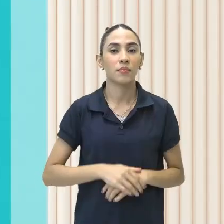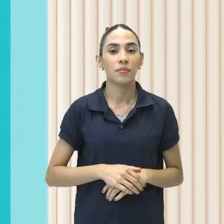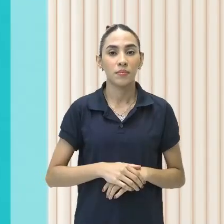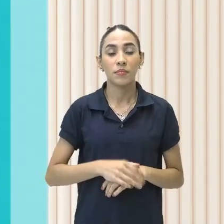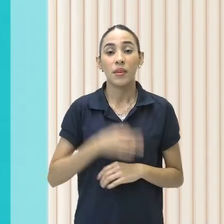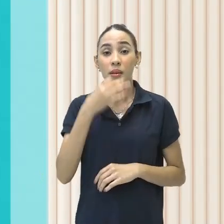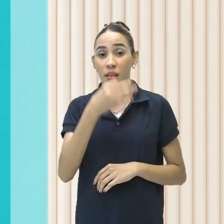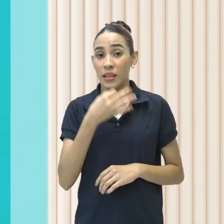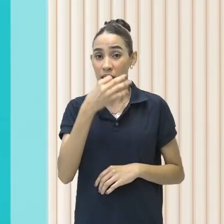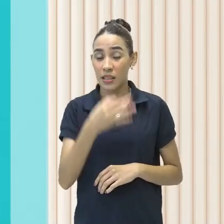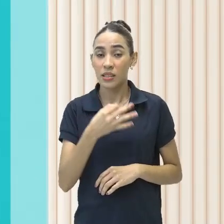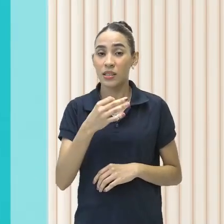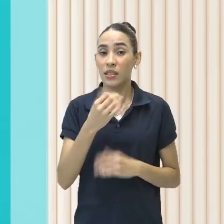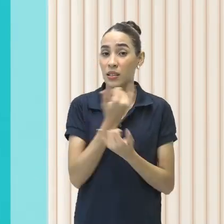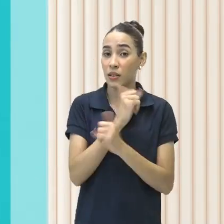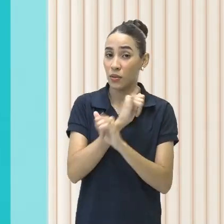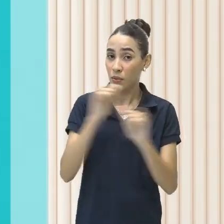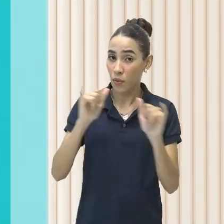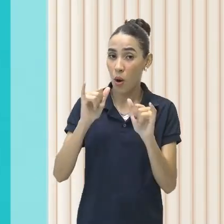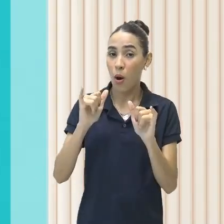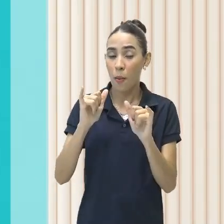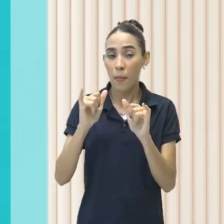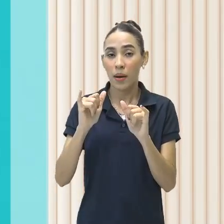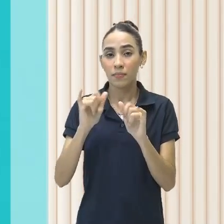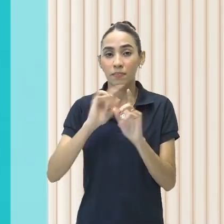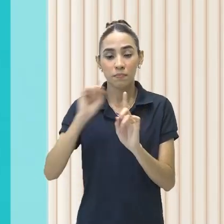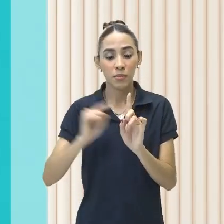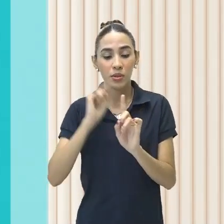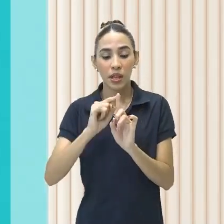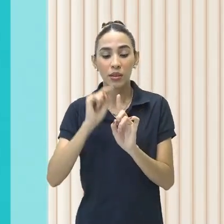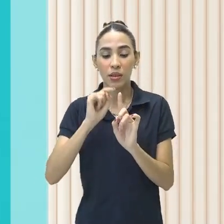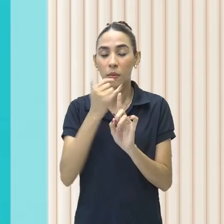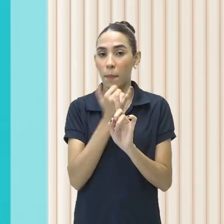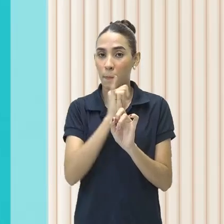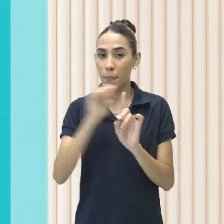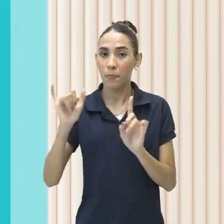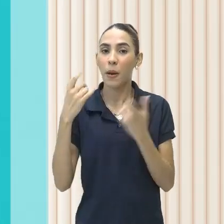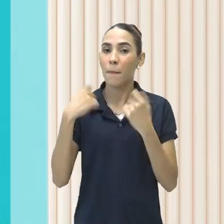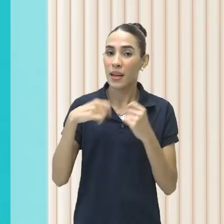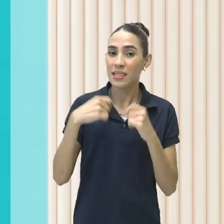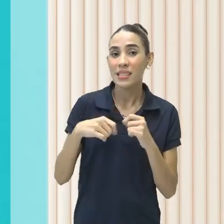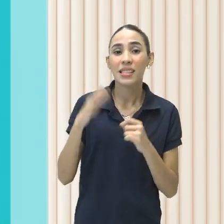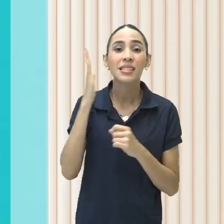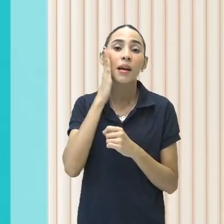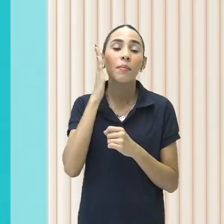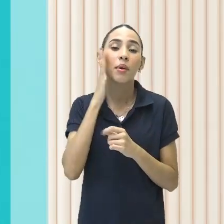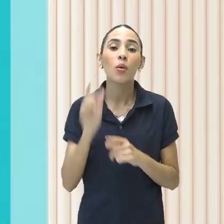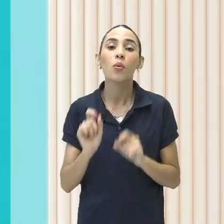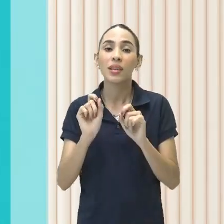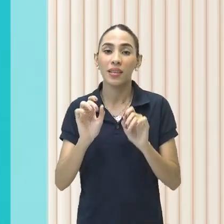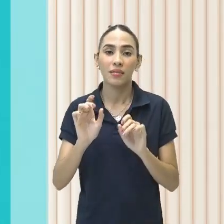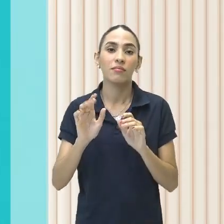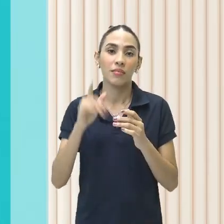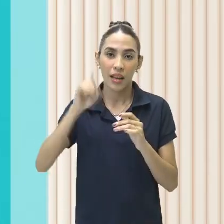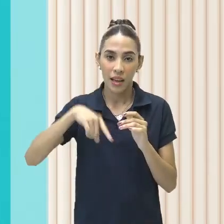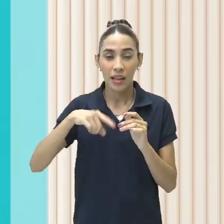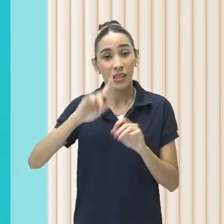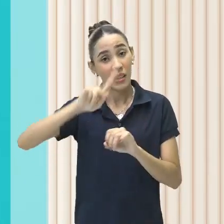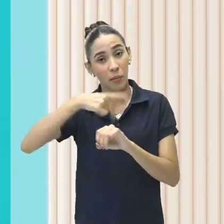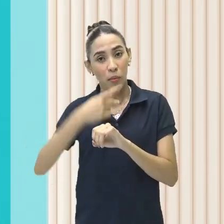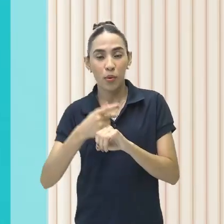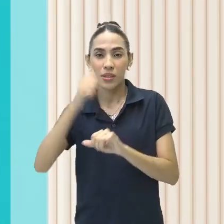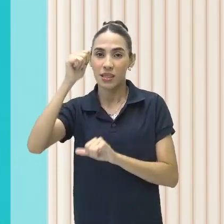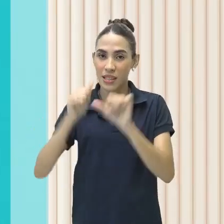resenha crítica informa o que passa no objeto, porque a gente tem que ter noção do que se trata, e depois a gente avalia, a gente